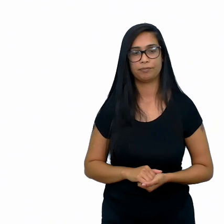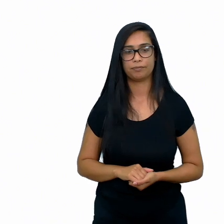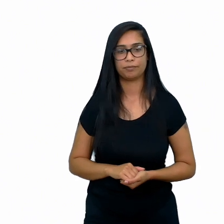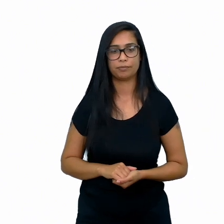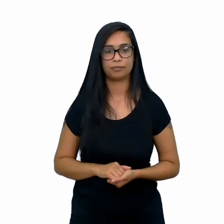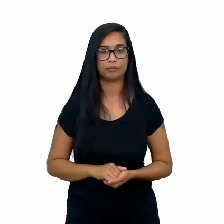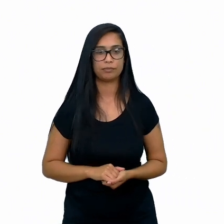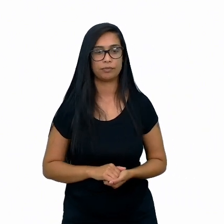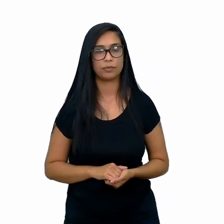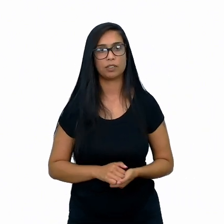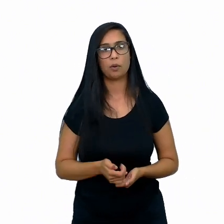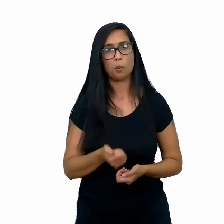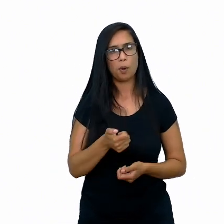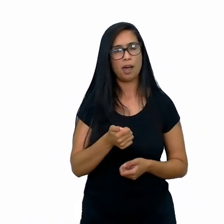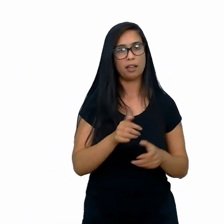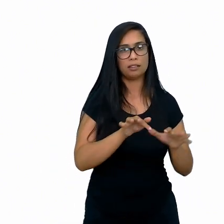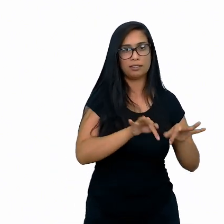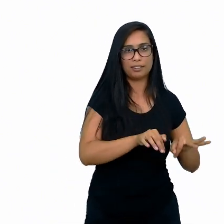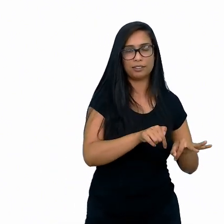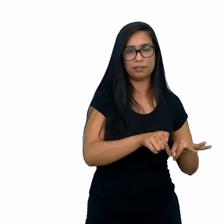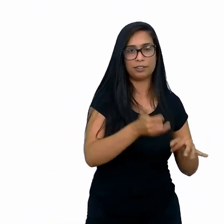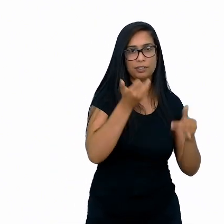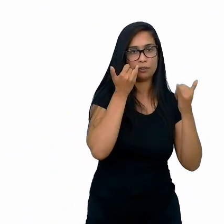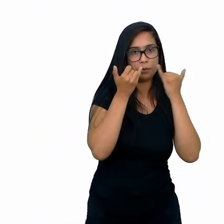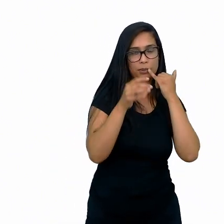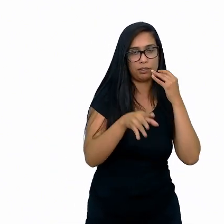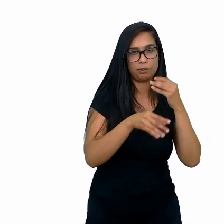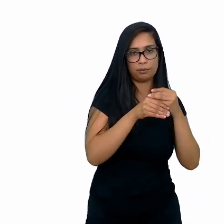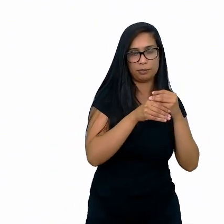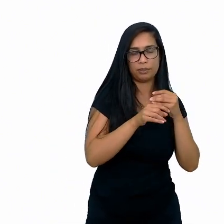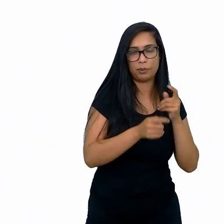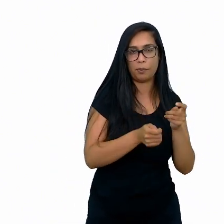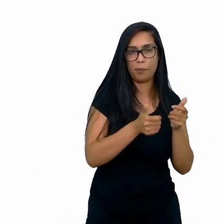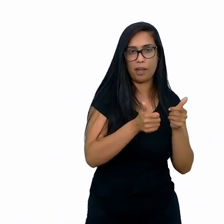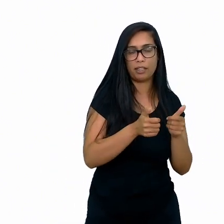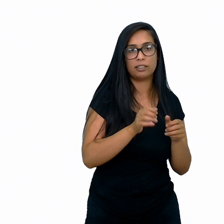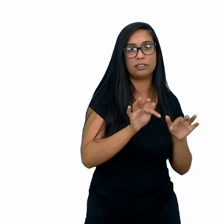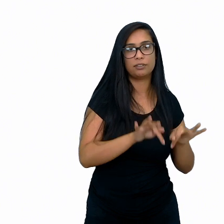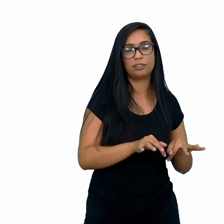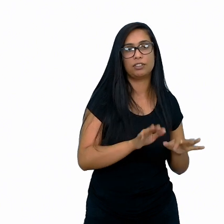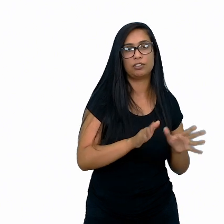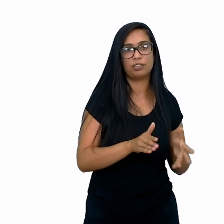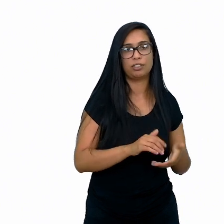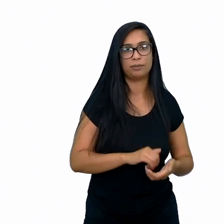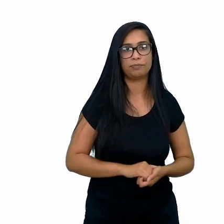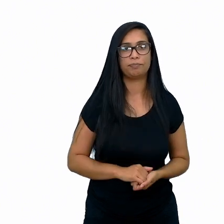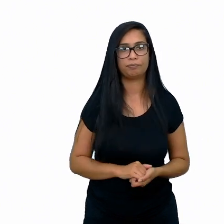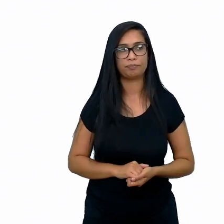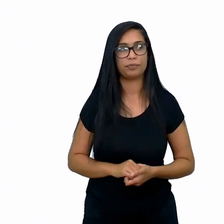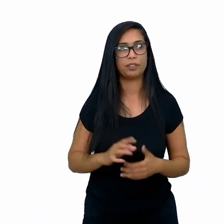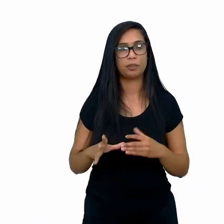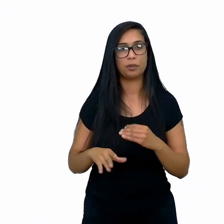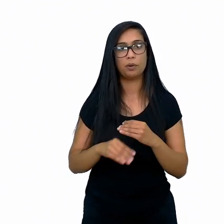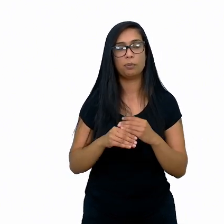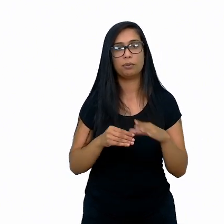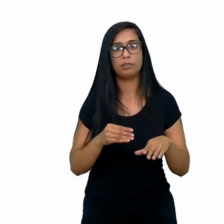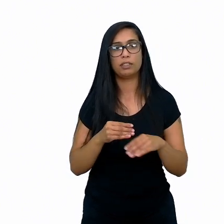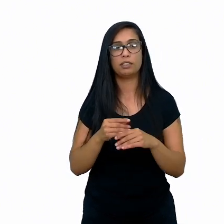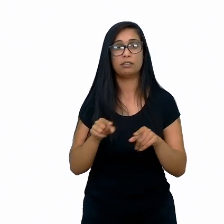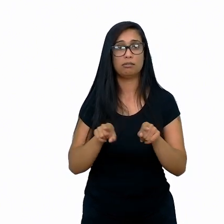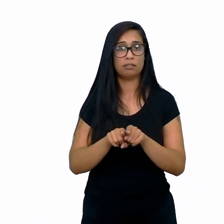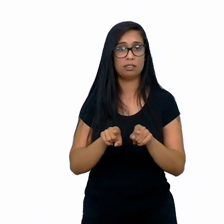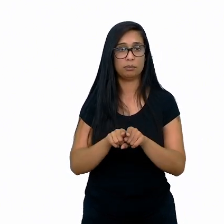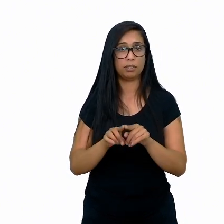para finalizar aqui a nossa formação de hoje, né, sistematizando o que nós fizemos no